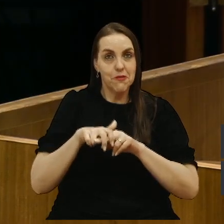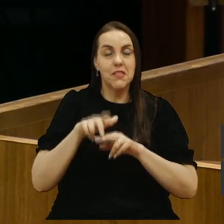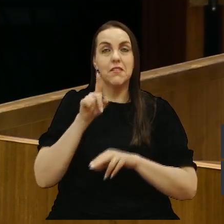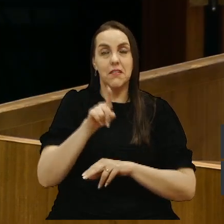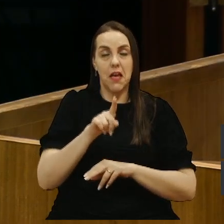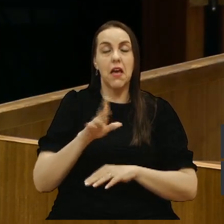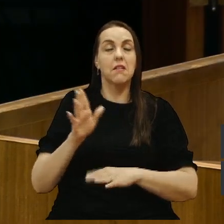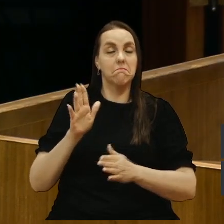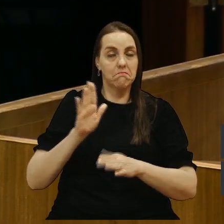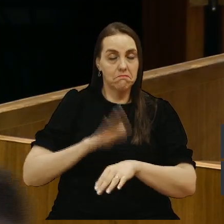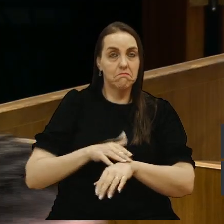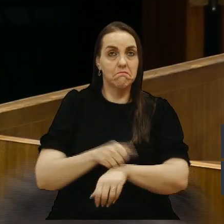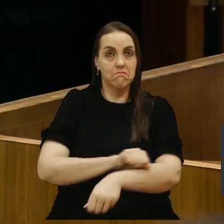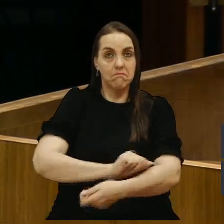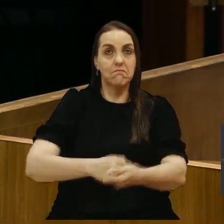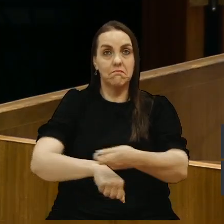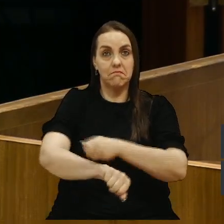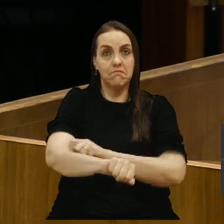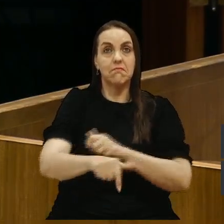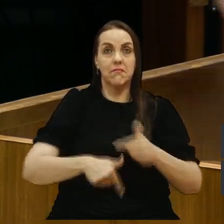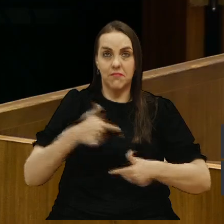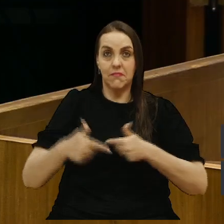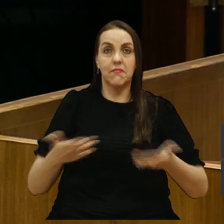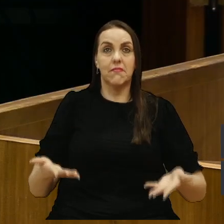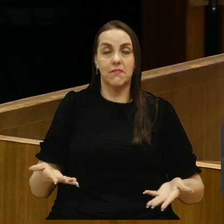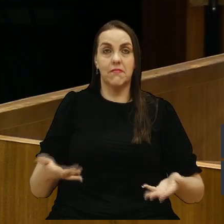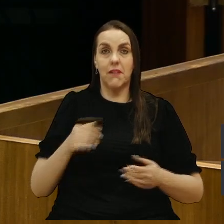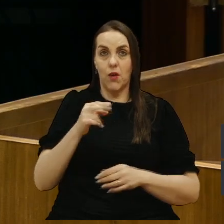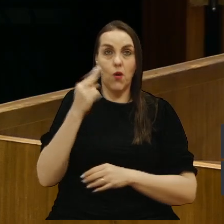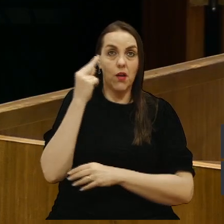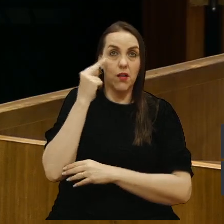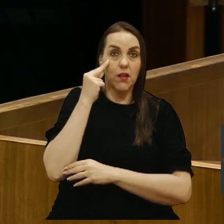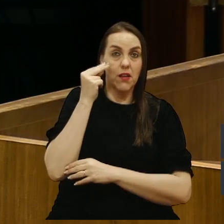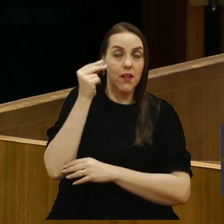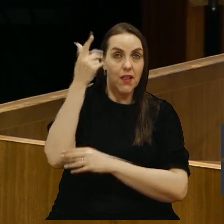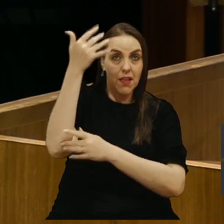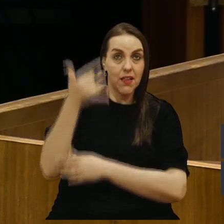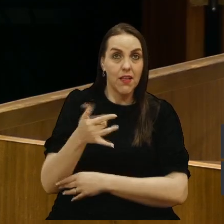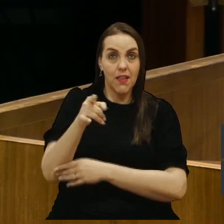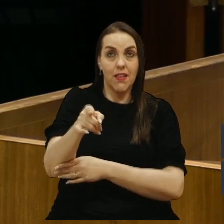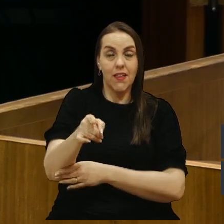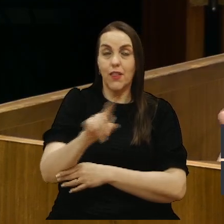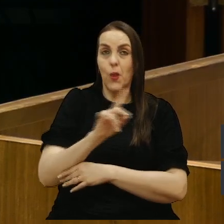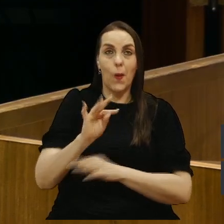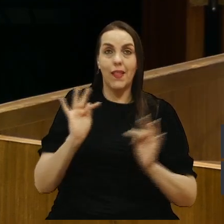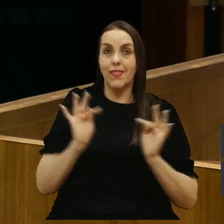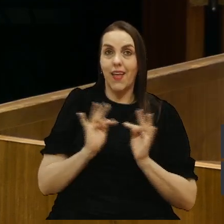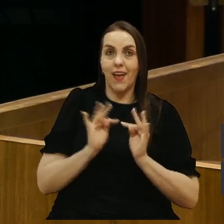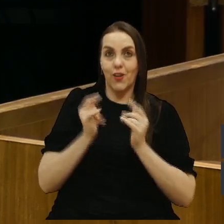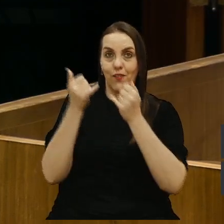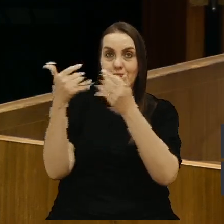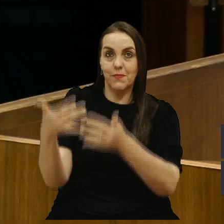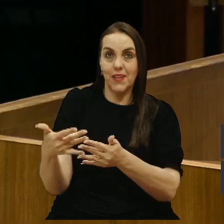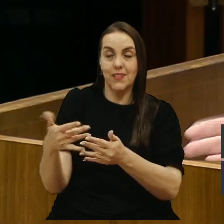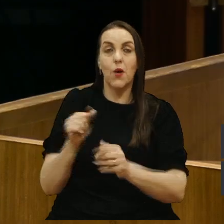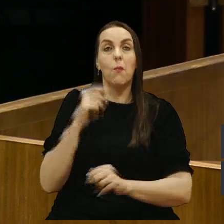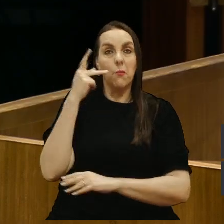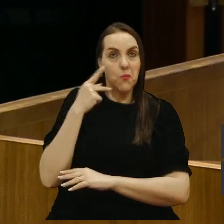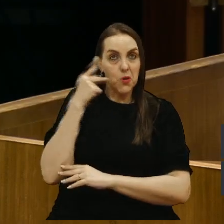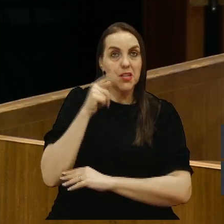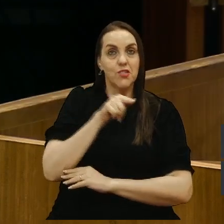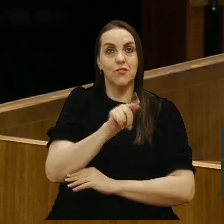mão na massa, ou como o Cláudio colocou aqui, não é o técnico que vai lá no bairro dar explicação, vai ser o político. Então, por mais políticos assim